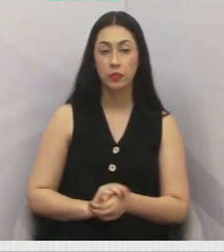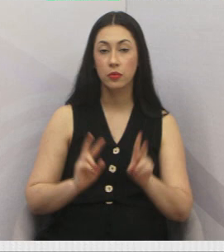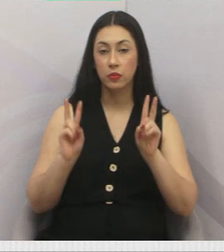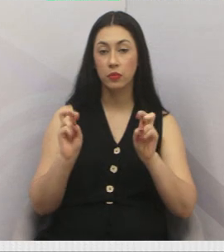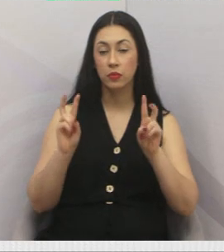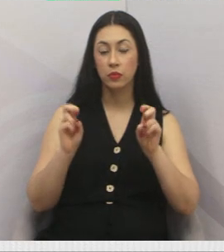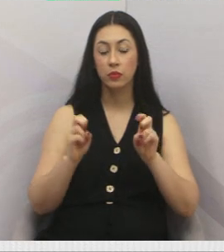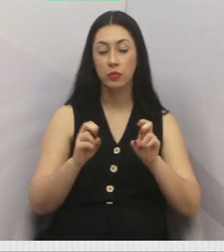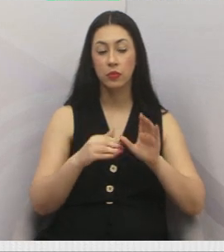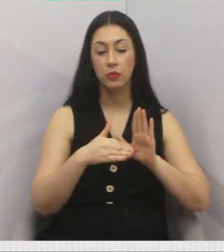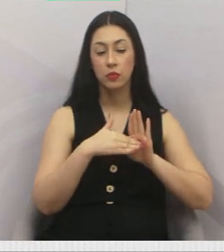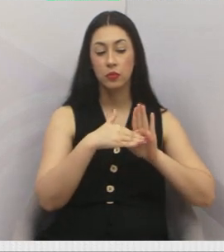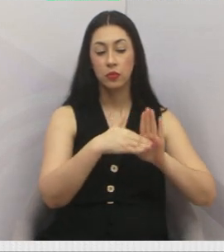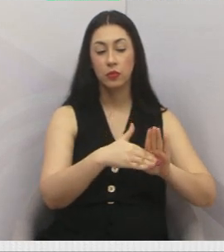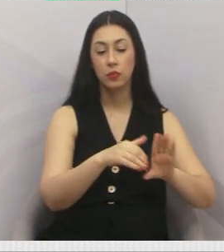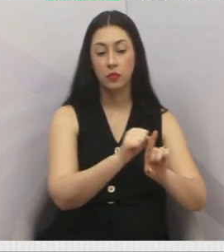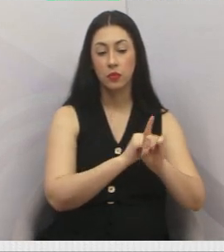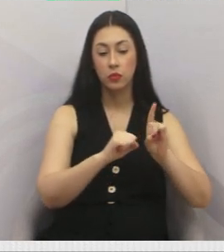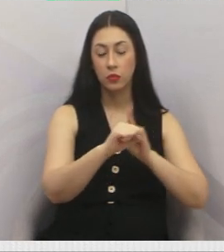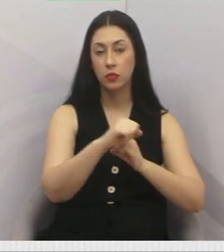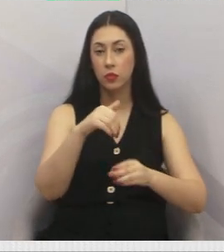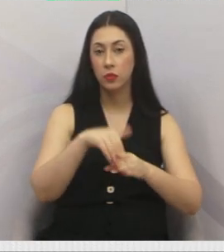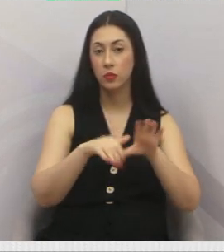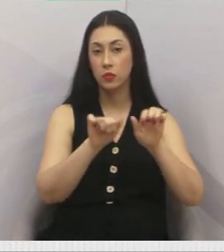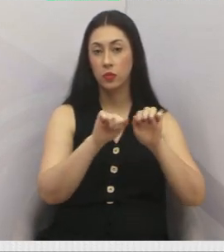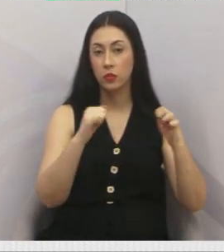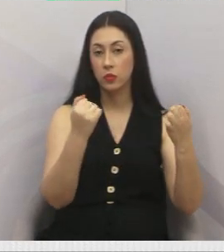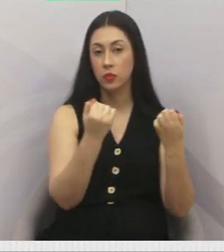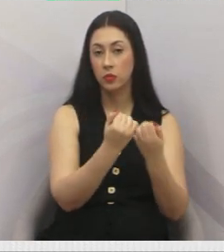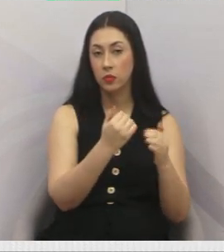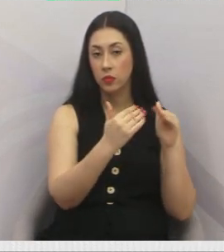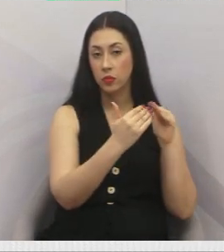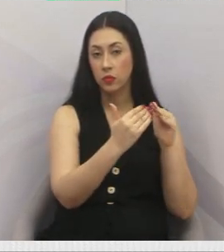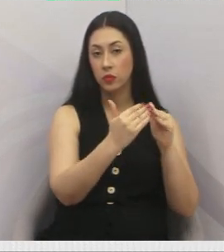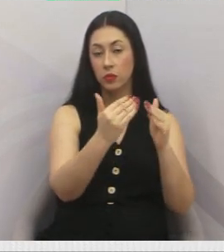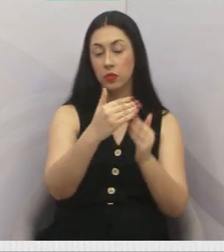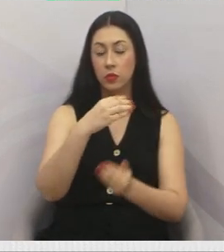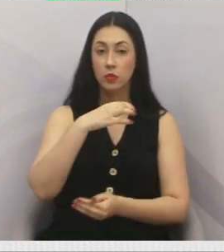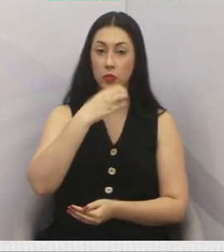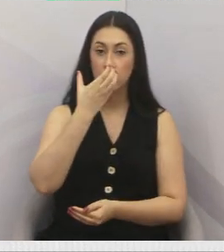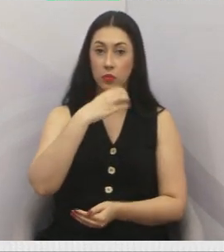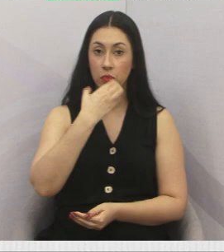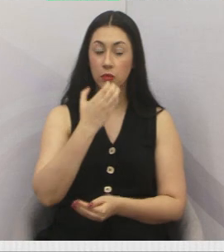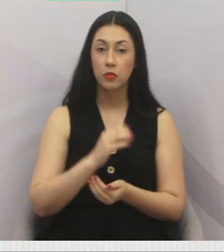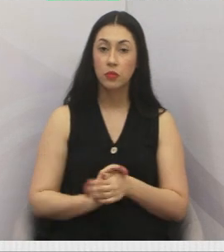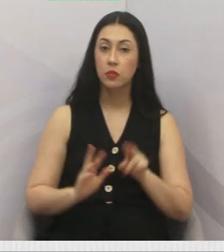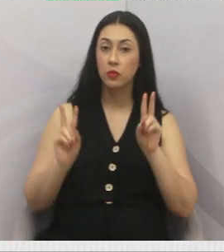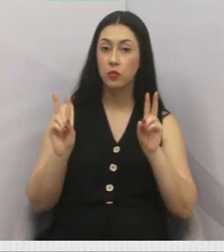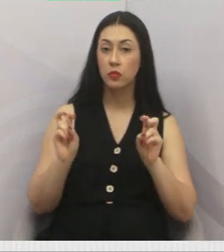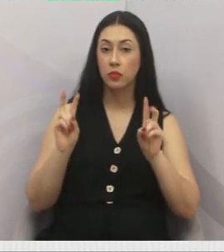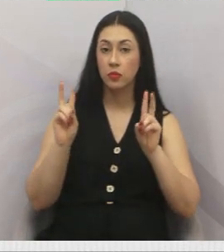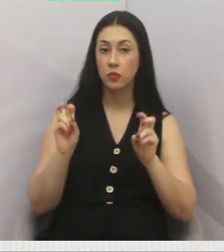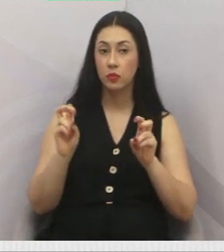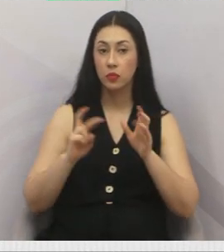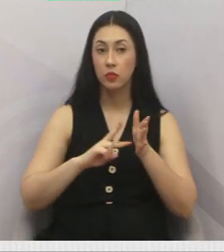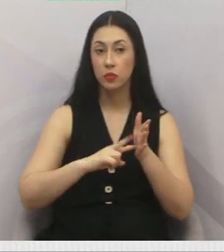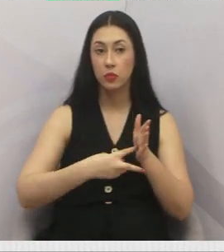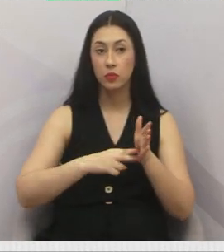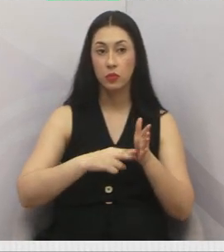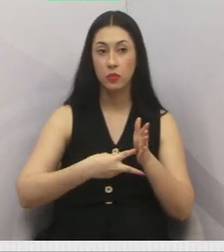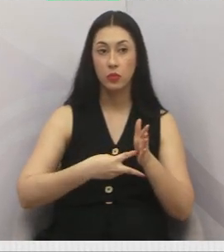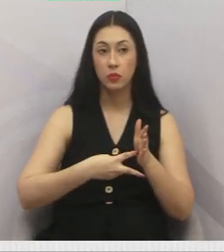Segmento Movimentos Populares, um voto para a Associação dos Moradores de Jardim Paraíso e Jardim Colônia. Segmento...